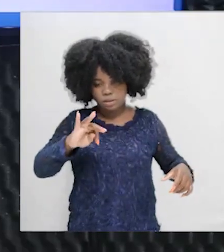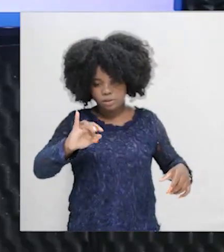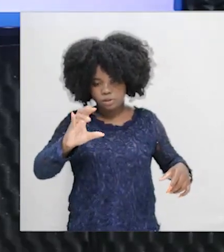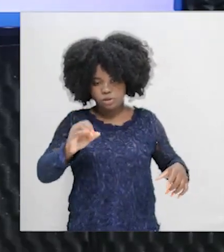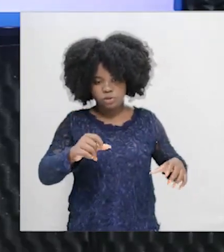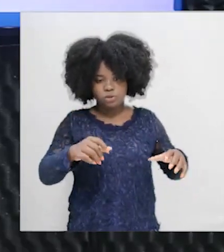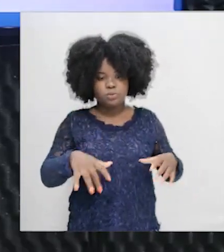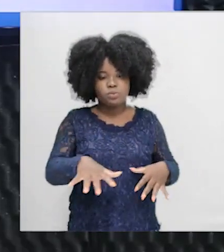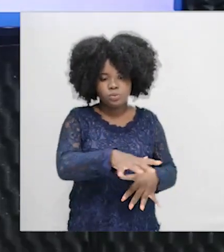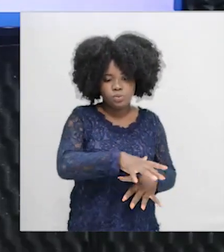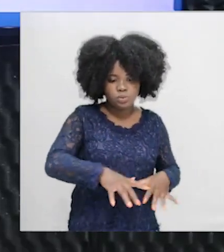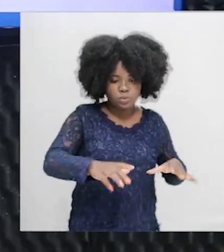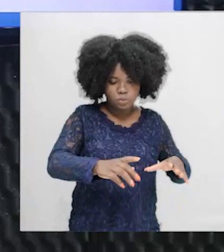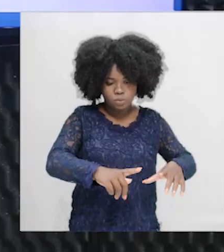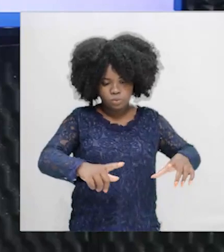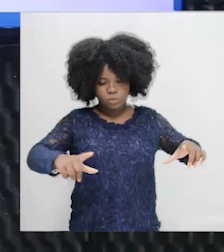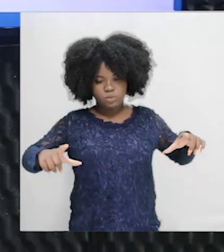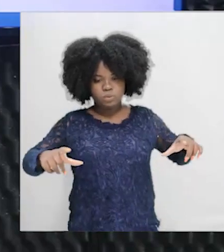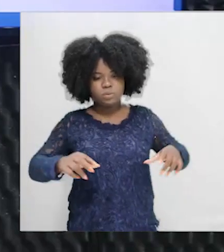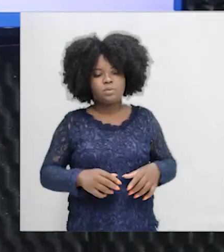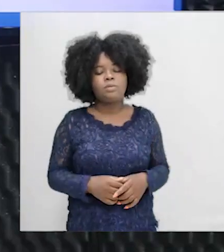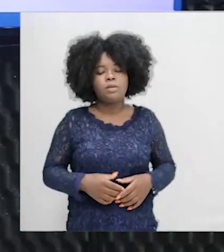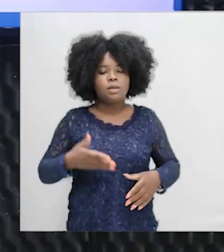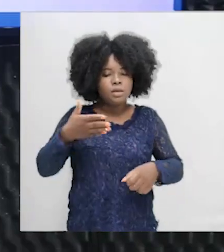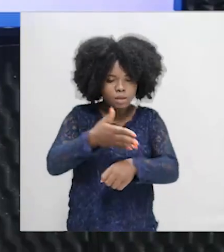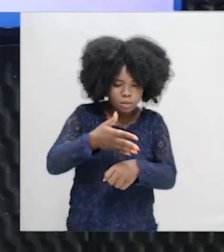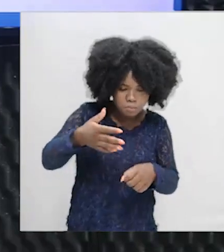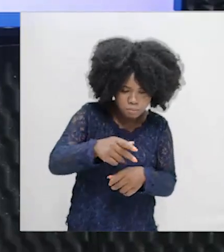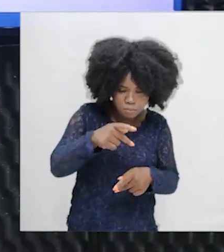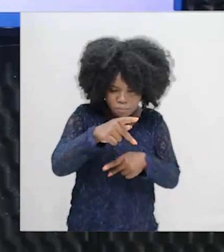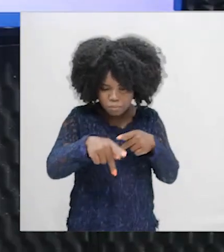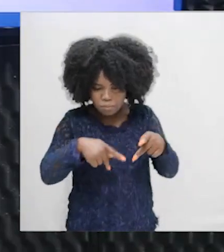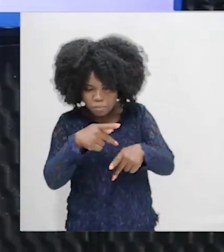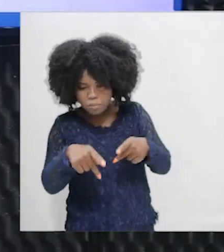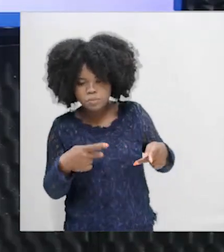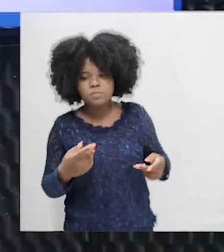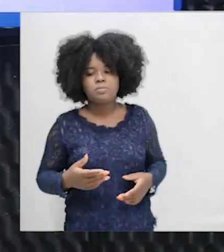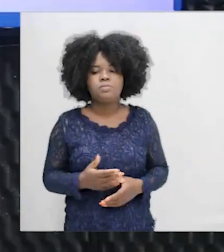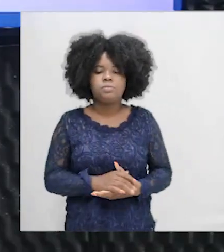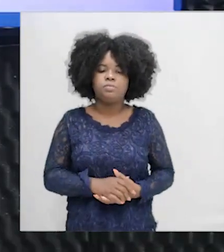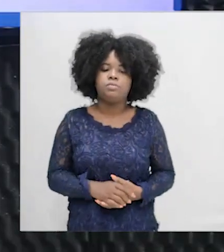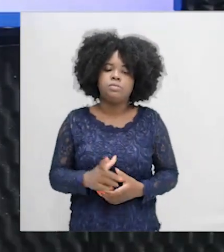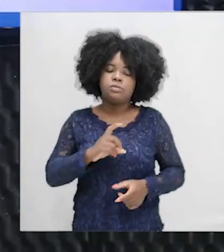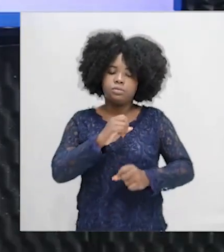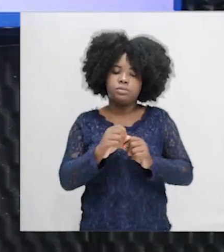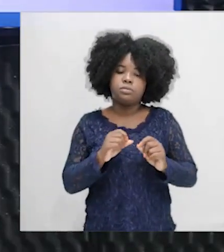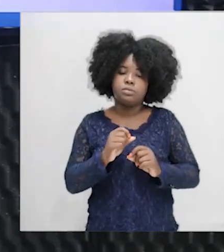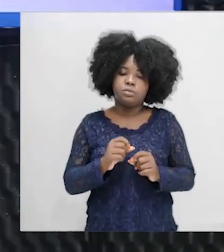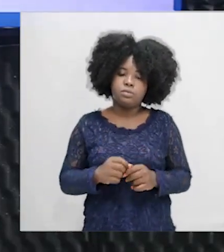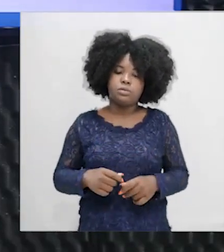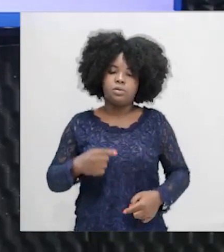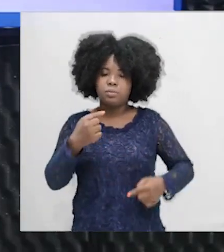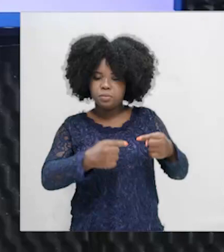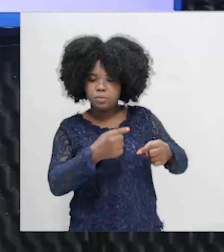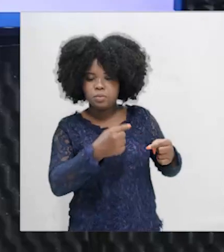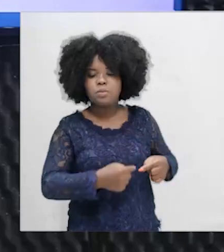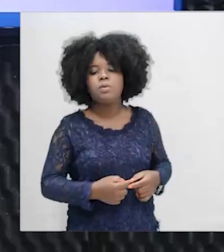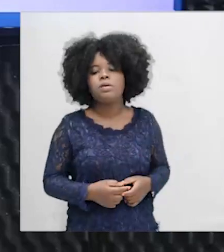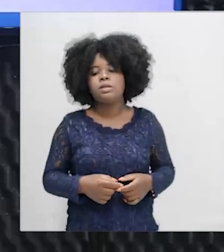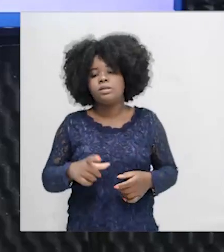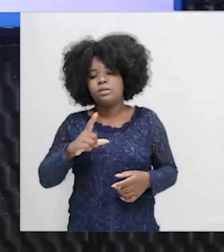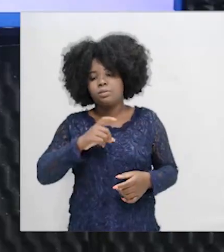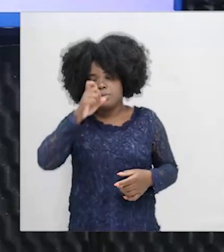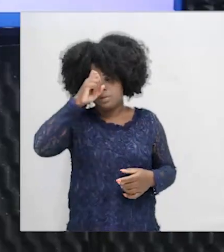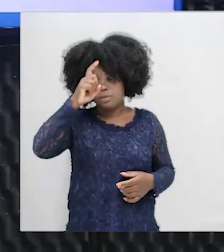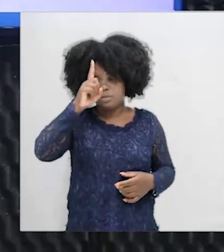orações, ela vai agregar uma quantidade de pessoas muito grande num espaço específico. É um centro político, um hospital, um refúgio,